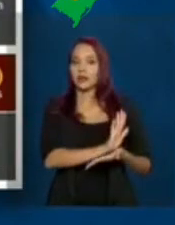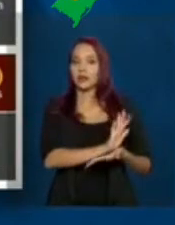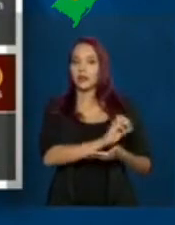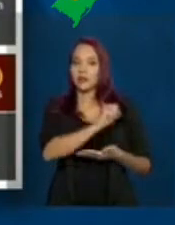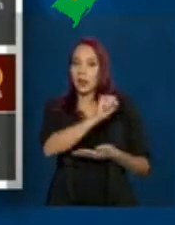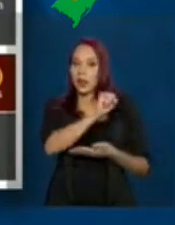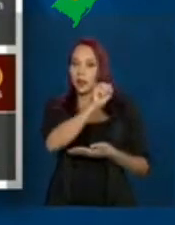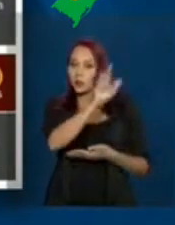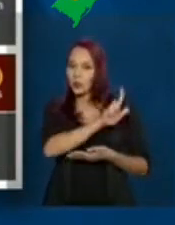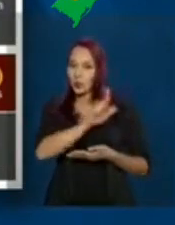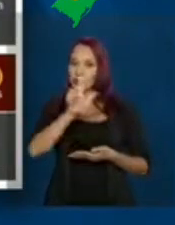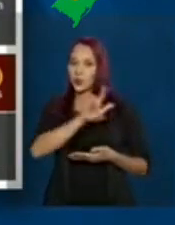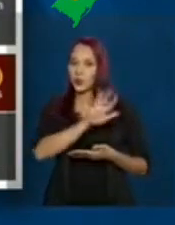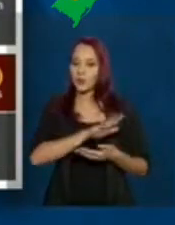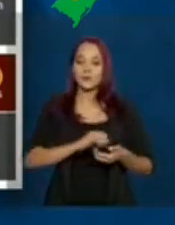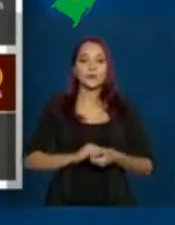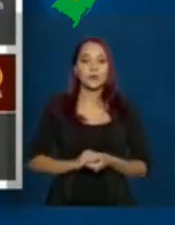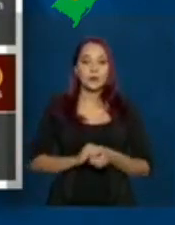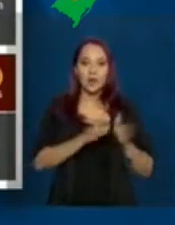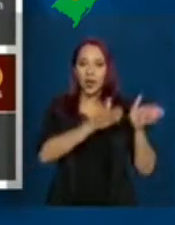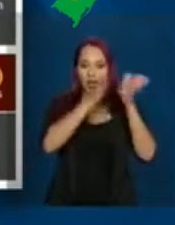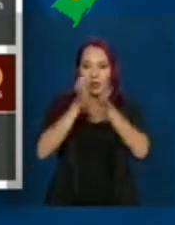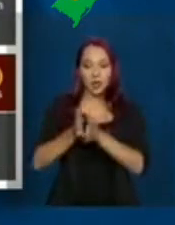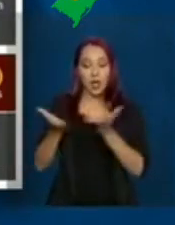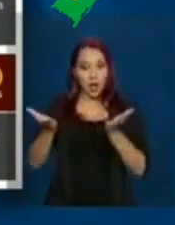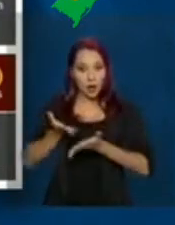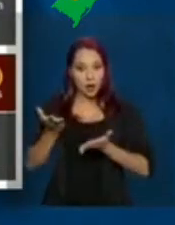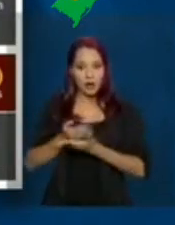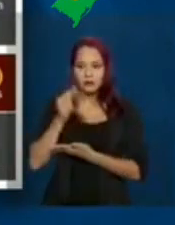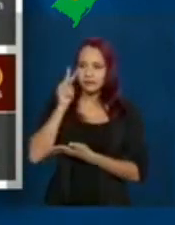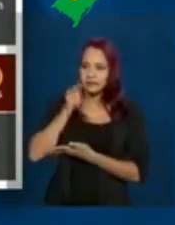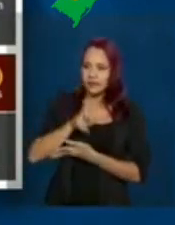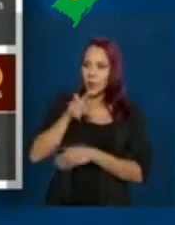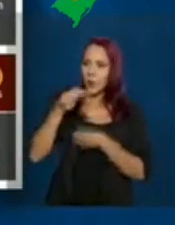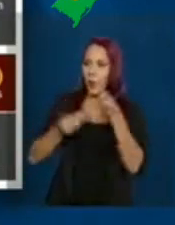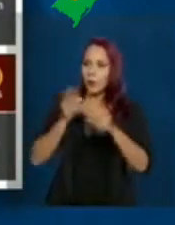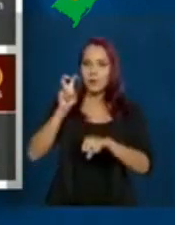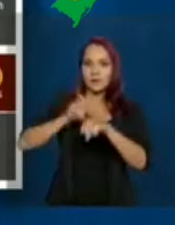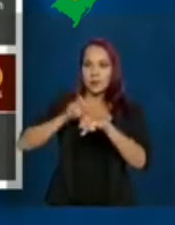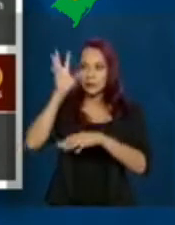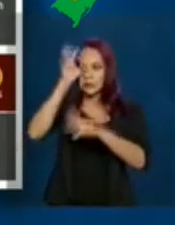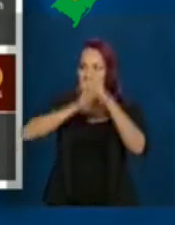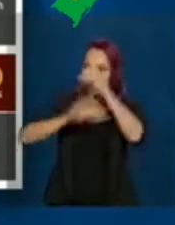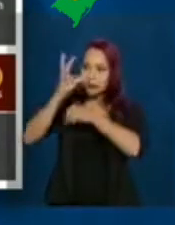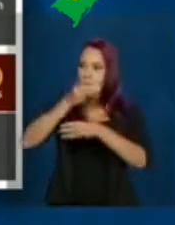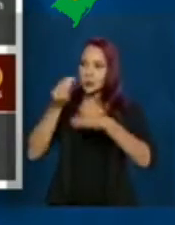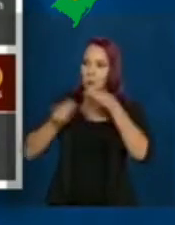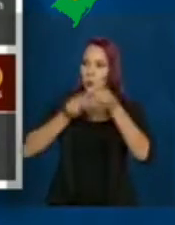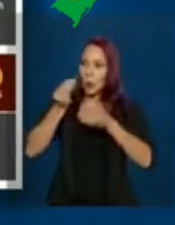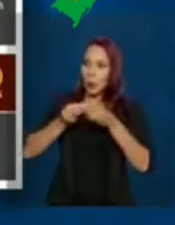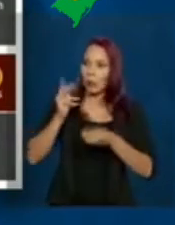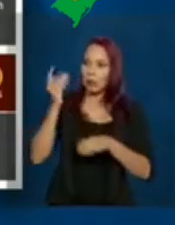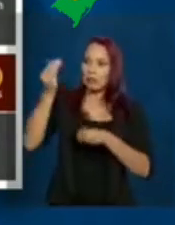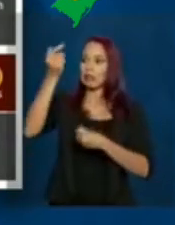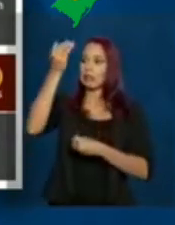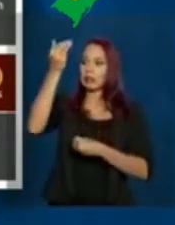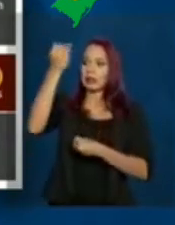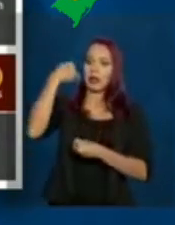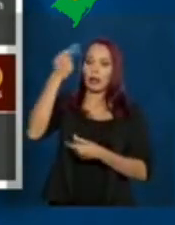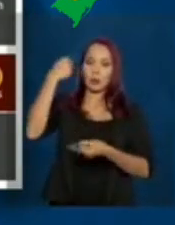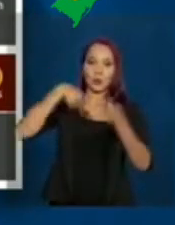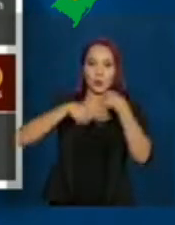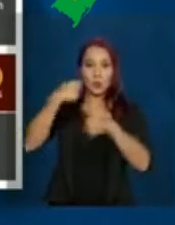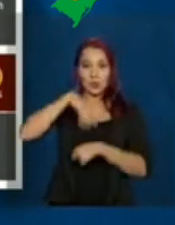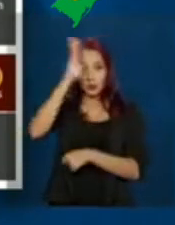hemisfério sul. Ele está entrando aqui agora e nós vamos aprendendo como que ele vai se colocando. É isso mesmo, e os estados